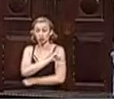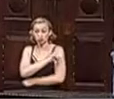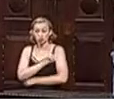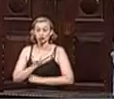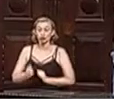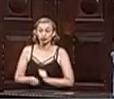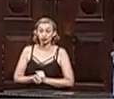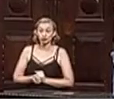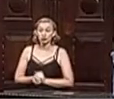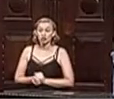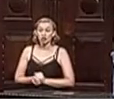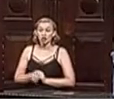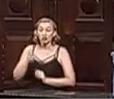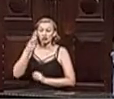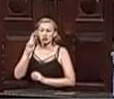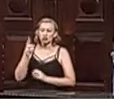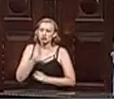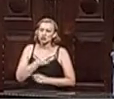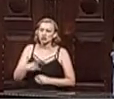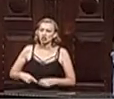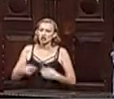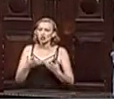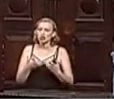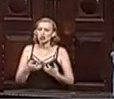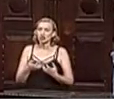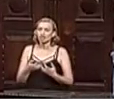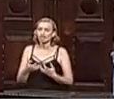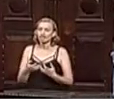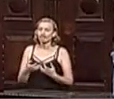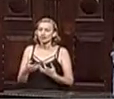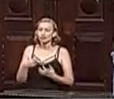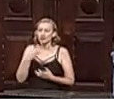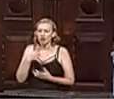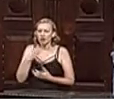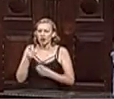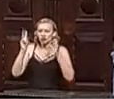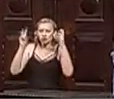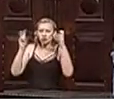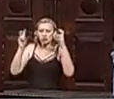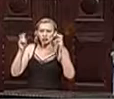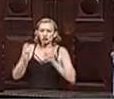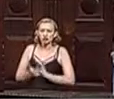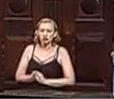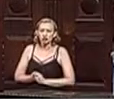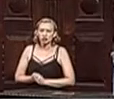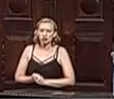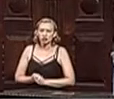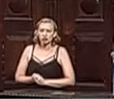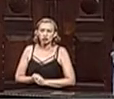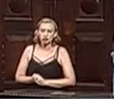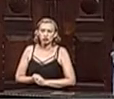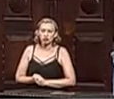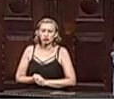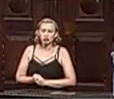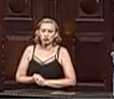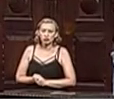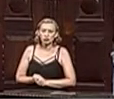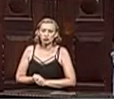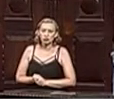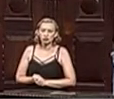fluminense. Senhor presidente, o primeiro tema que eu gostaria de abordar é a questão da condução dos